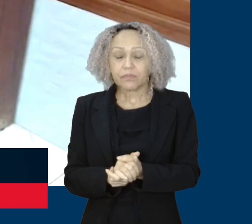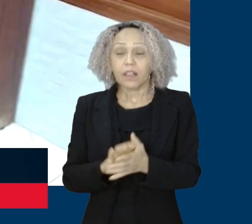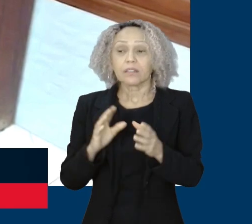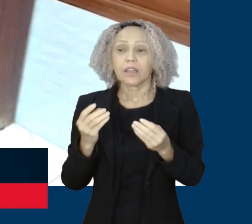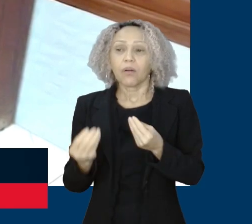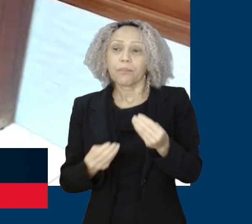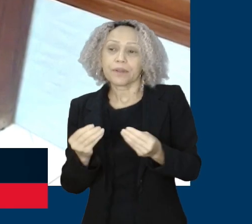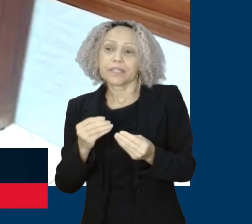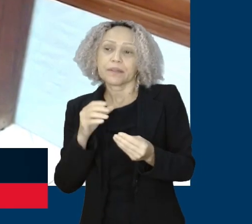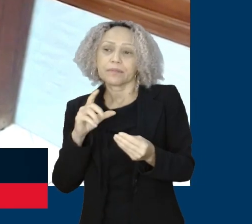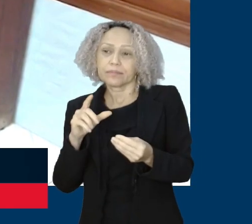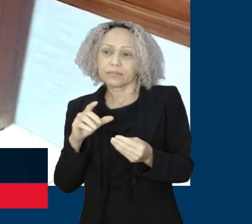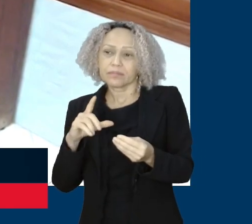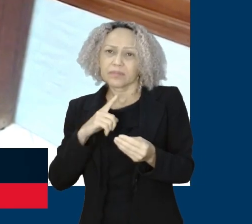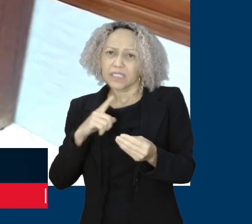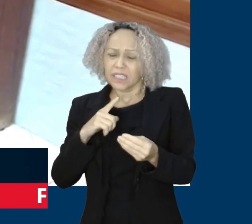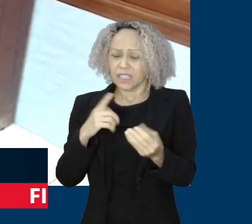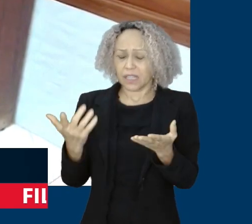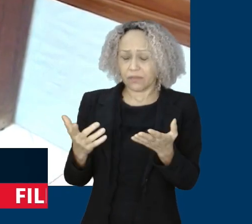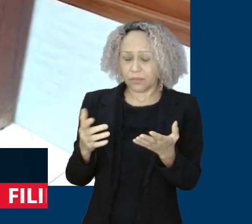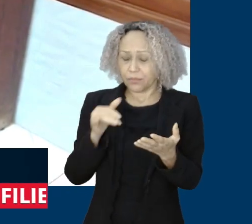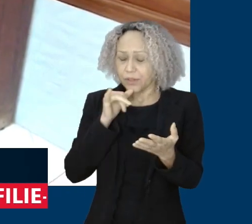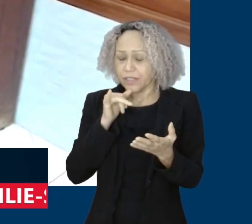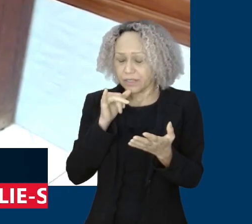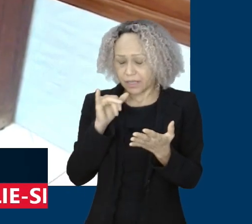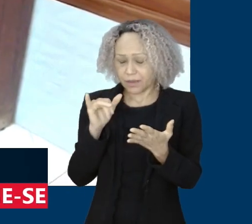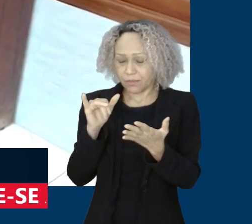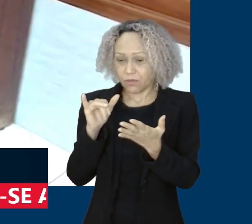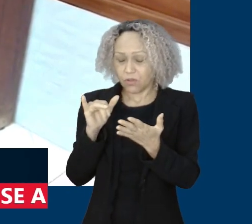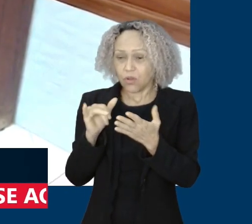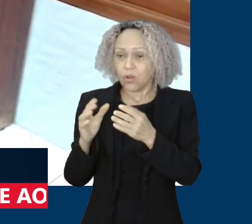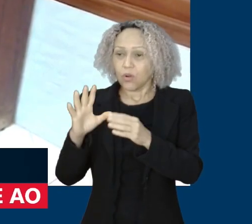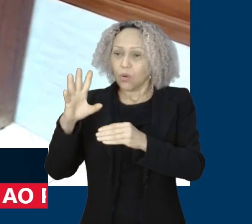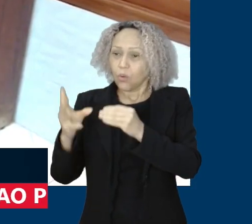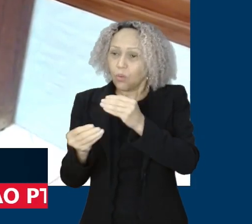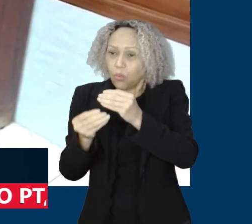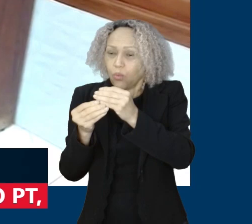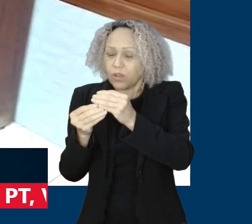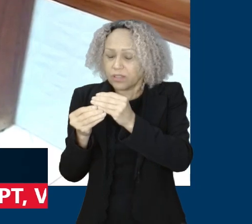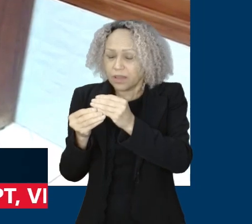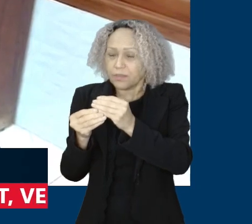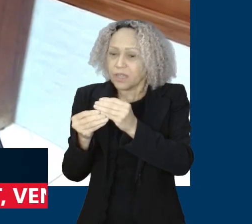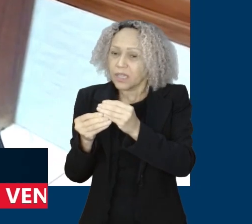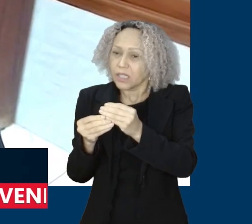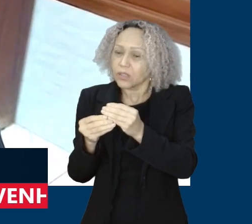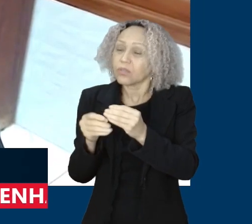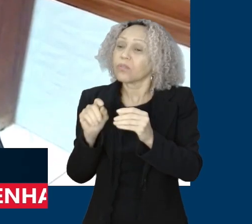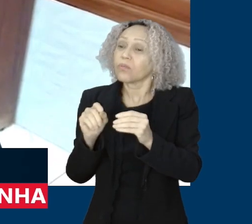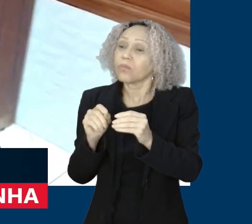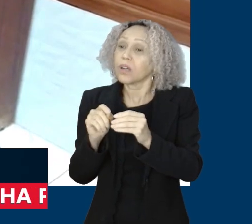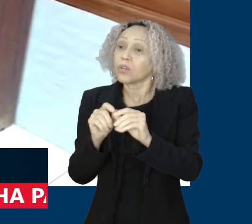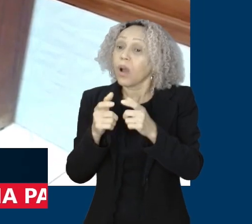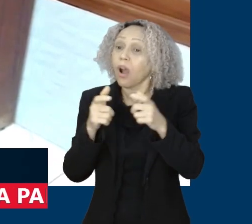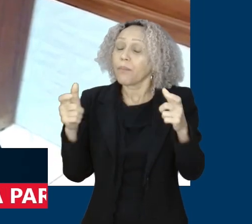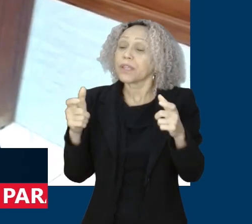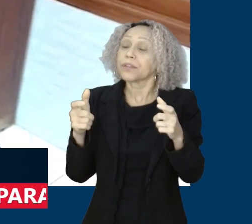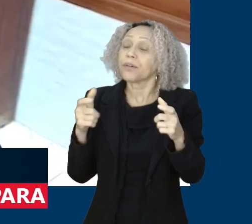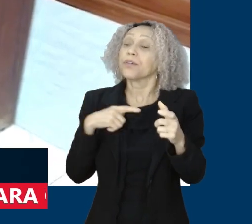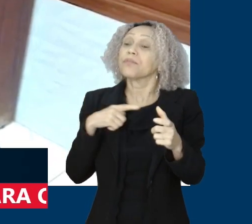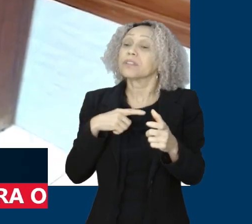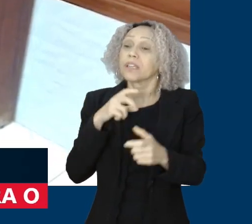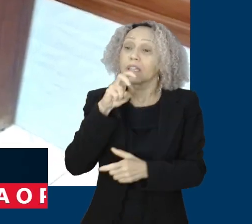aumentou, eu peguei as 70 cidades onde tem quilombola no meu estado, como exemplo, né, e mandei 500 mil para cada uma.